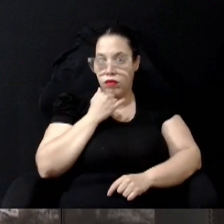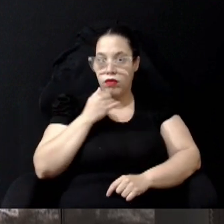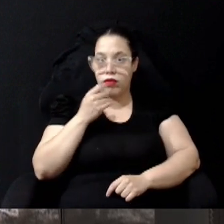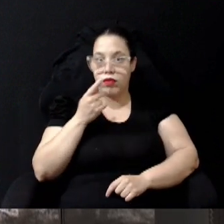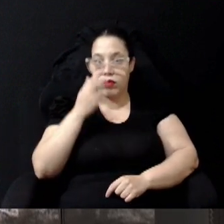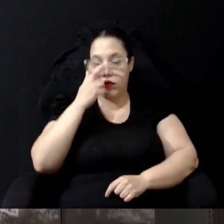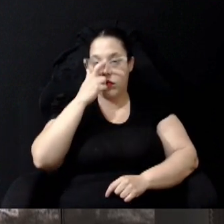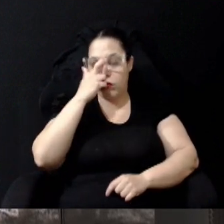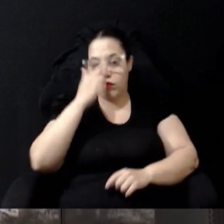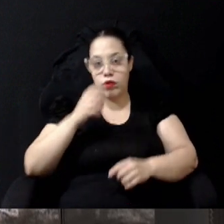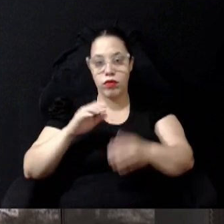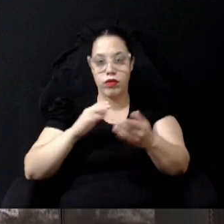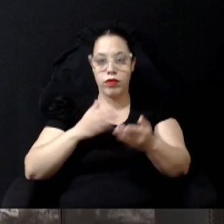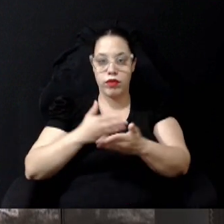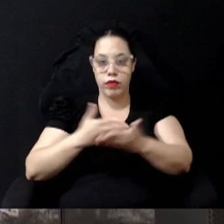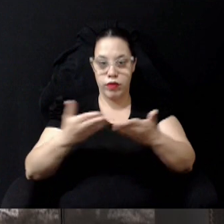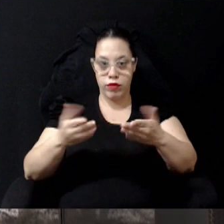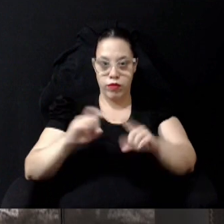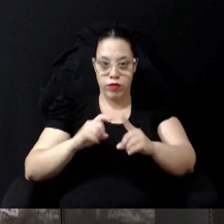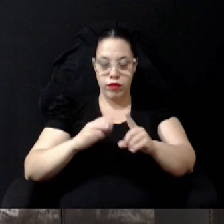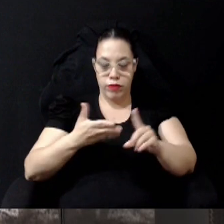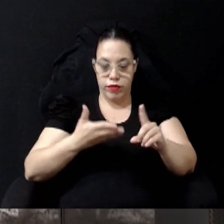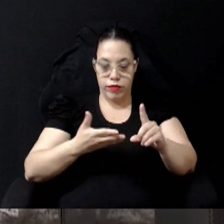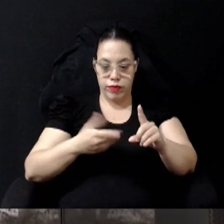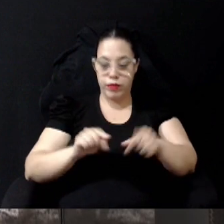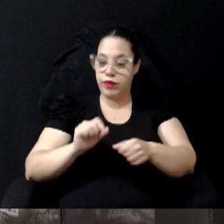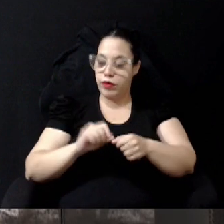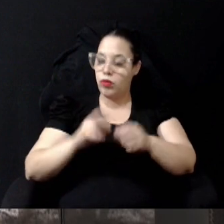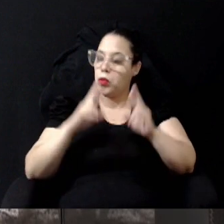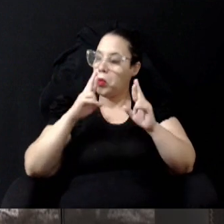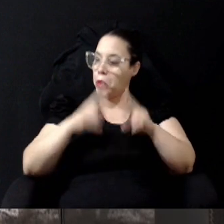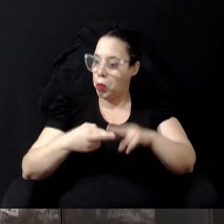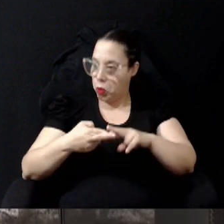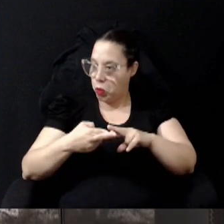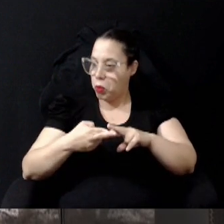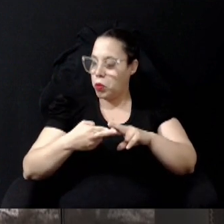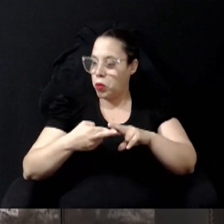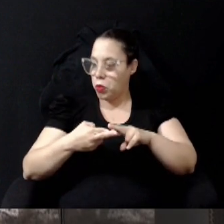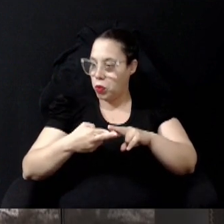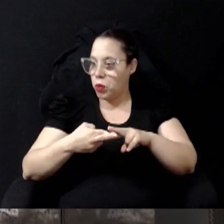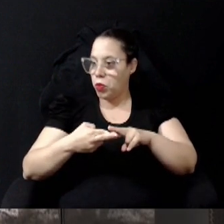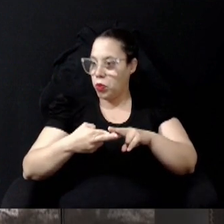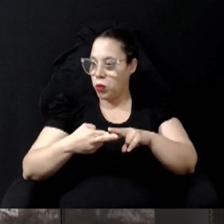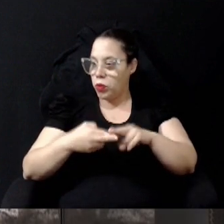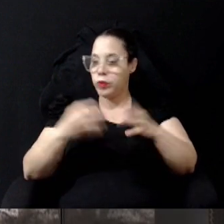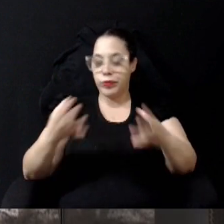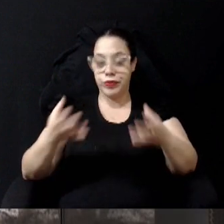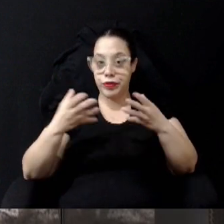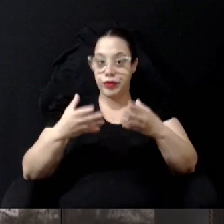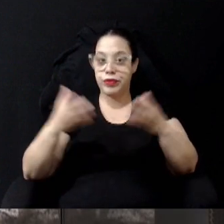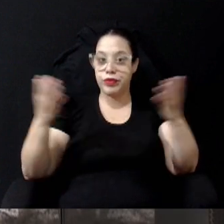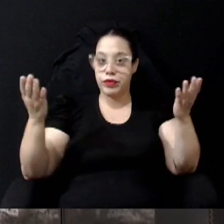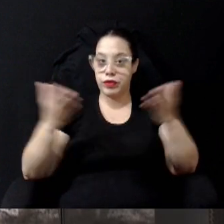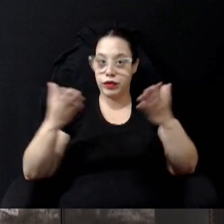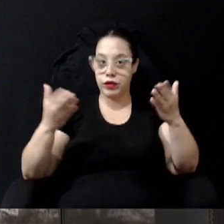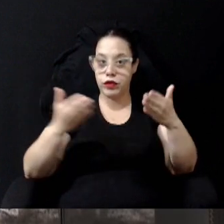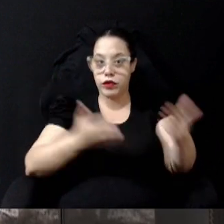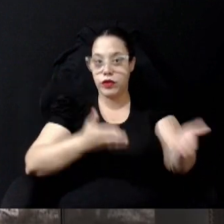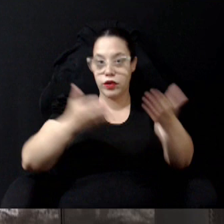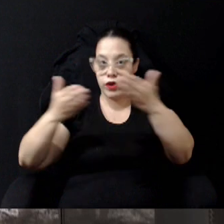de hoje para poder fazer o reconhecimento. Eu quero agora passar novamente